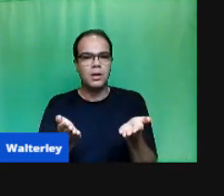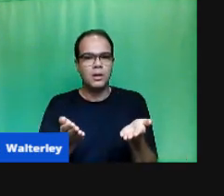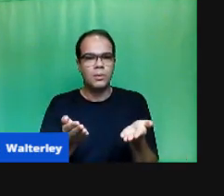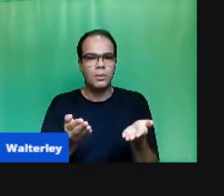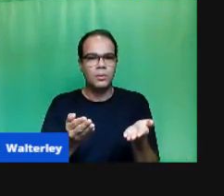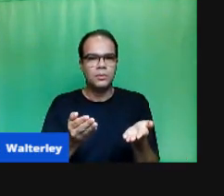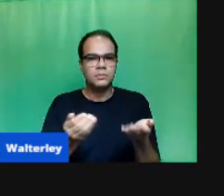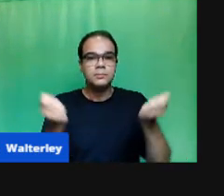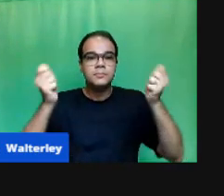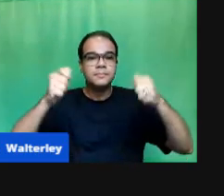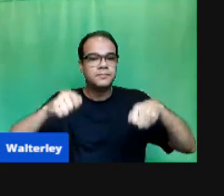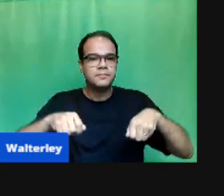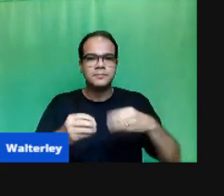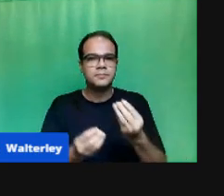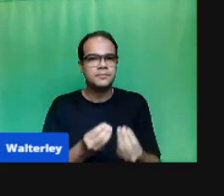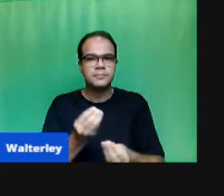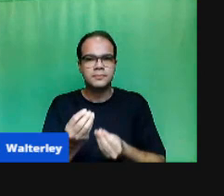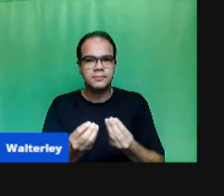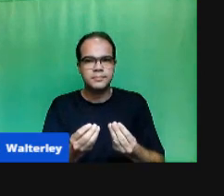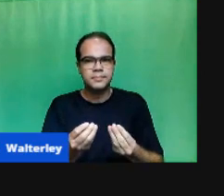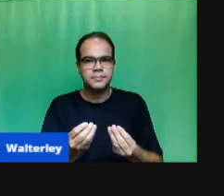Próximo.